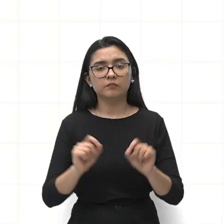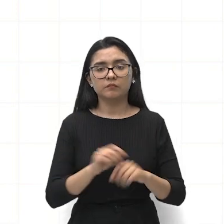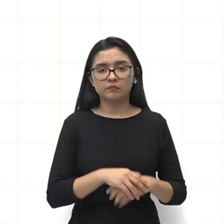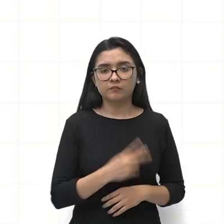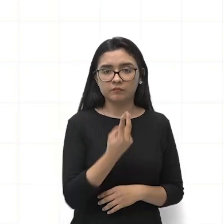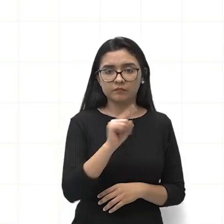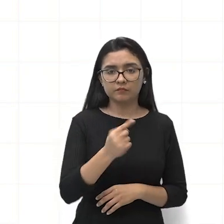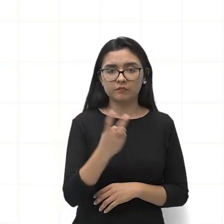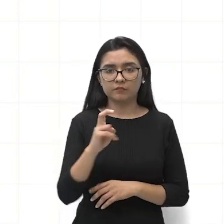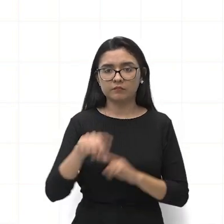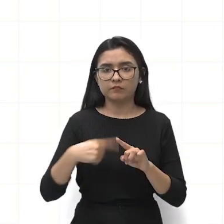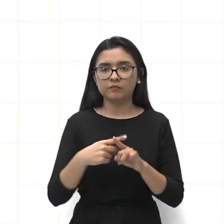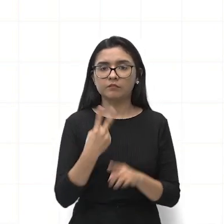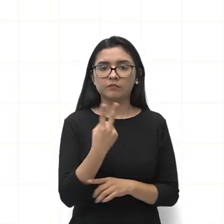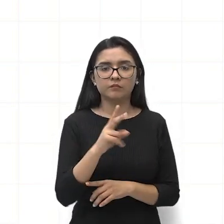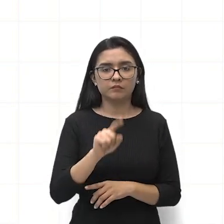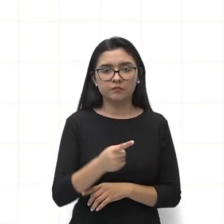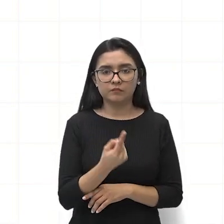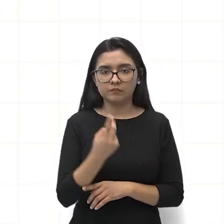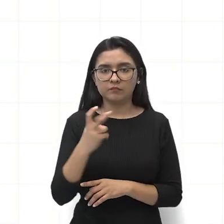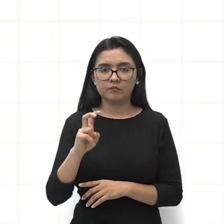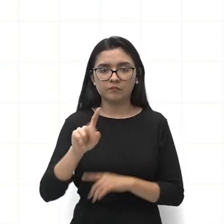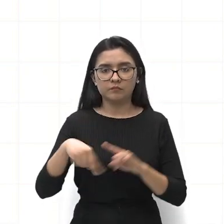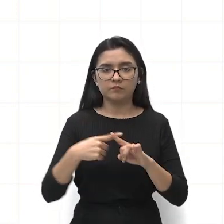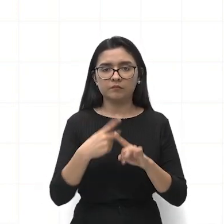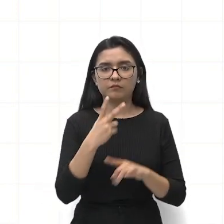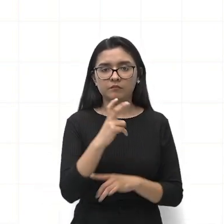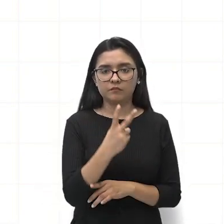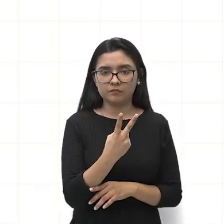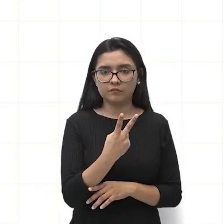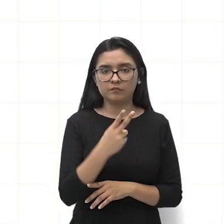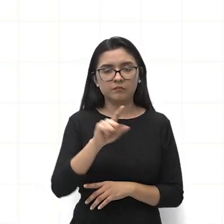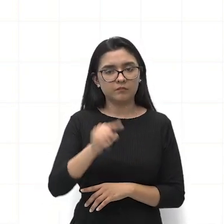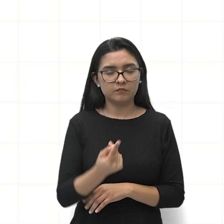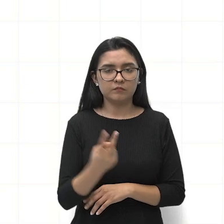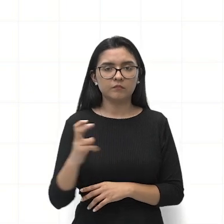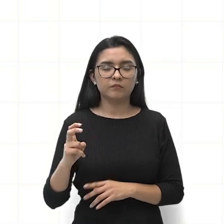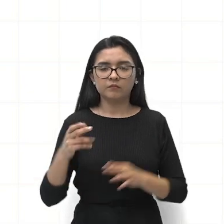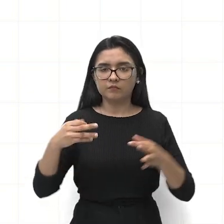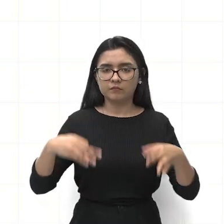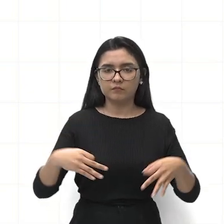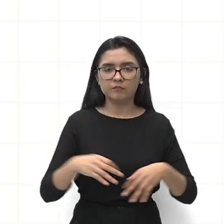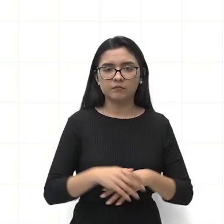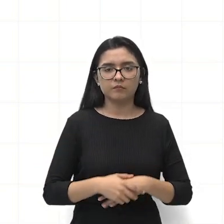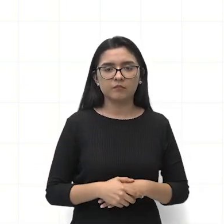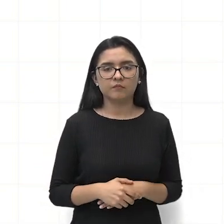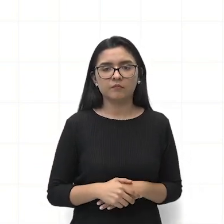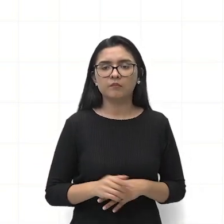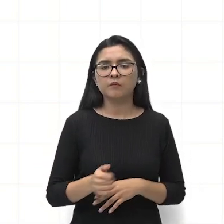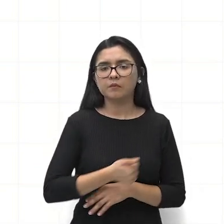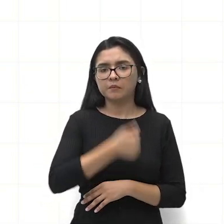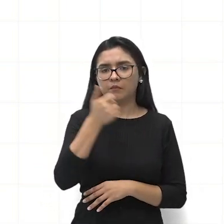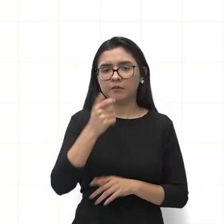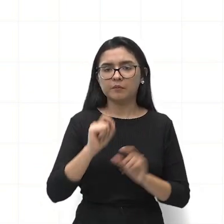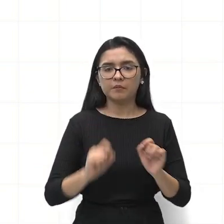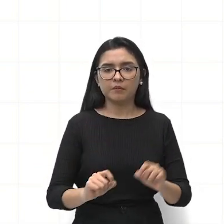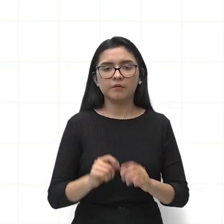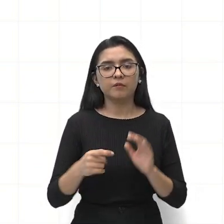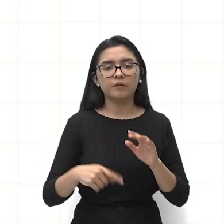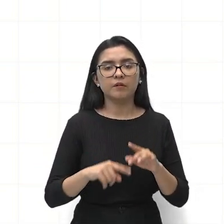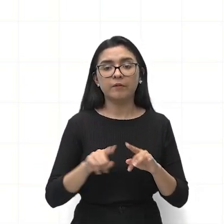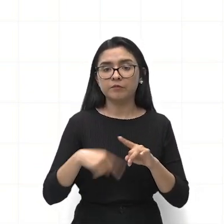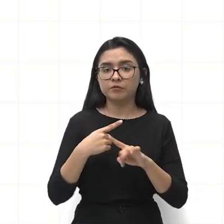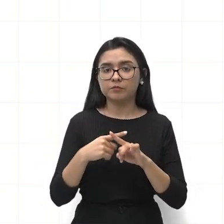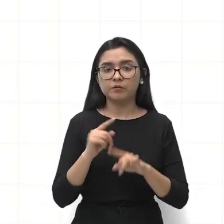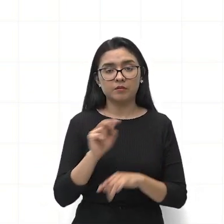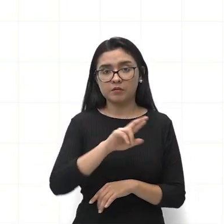que 2,5 que multiplica 2,5 que multiplica 2,5. Primeiro passo, multiplicando aí, ó.